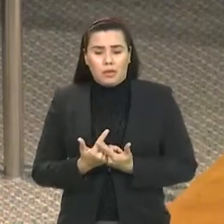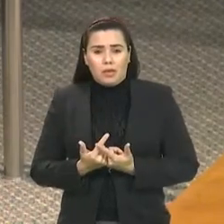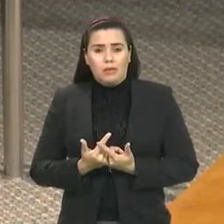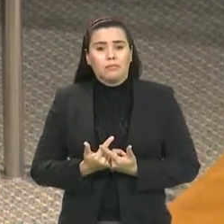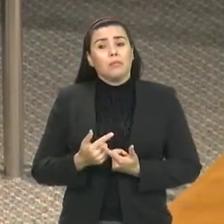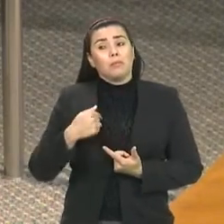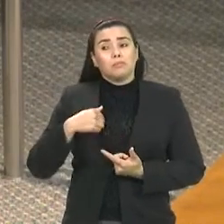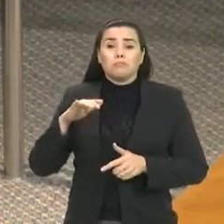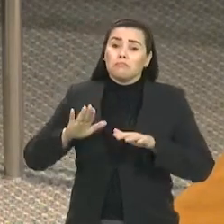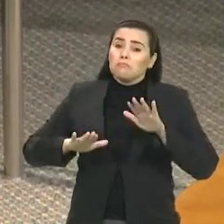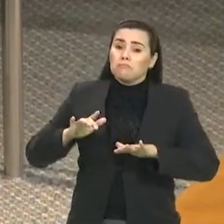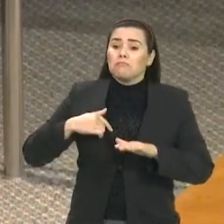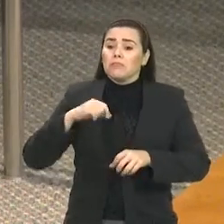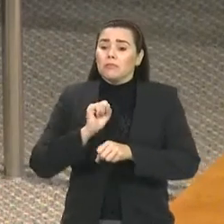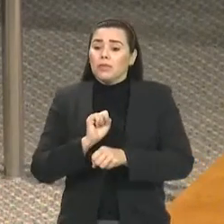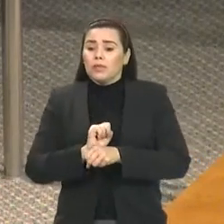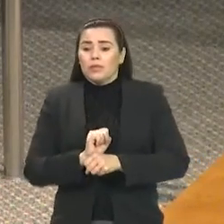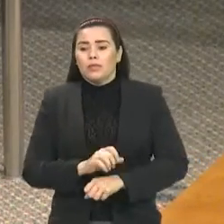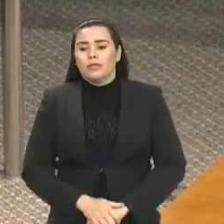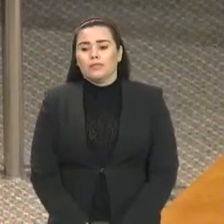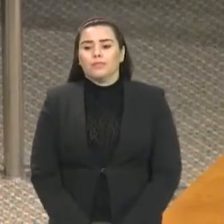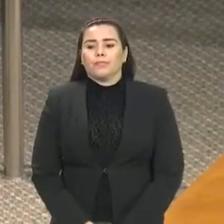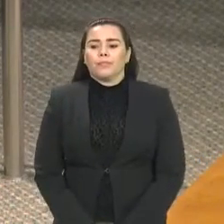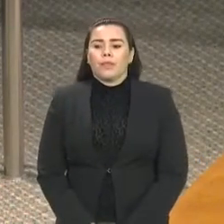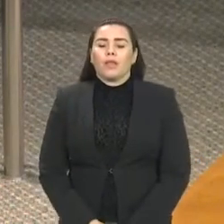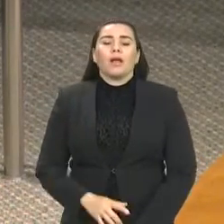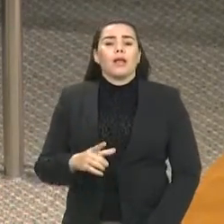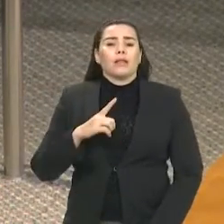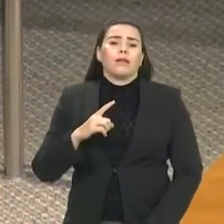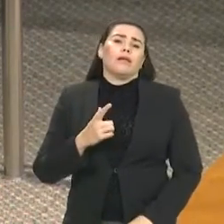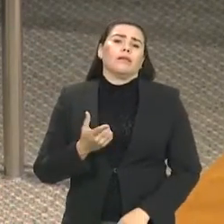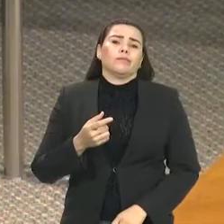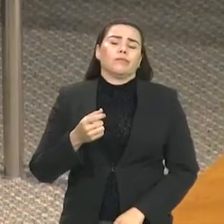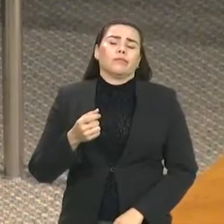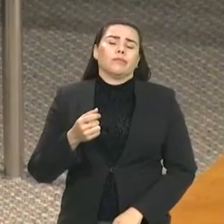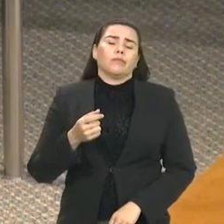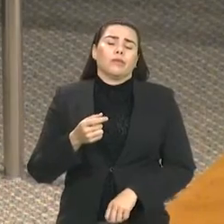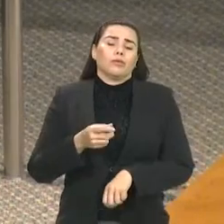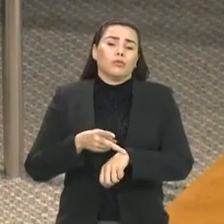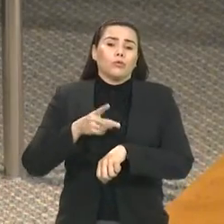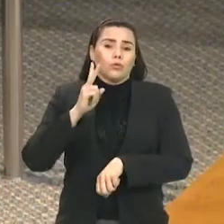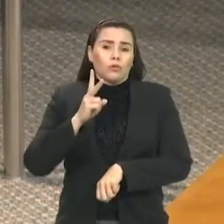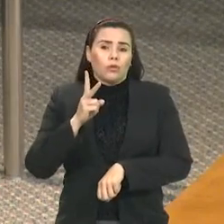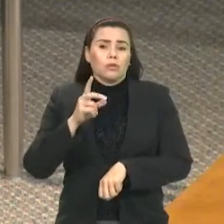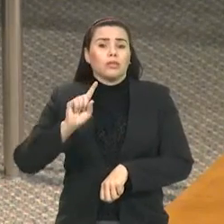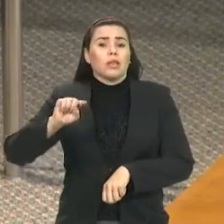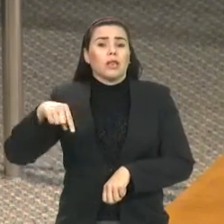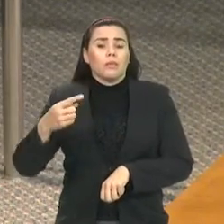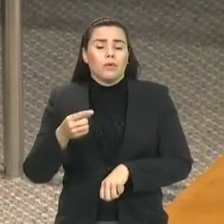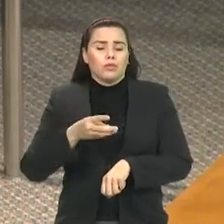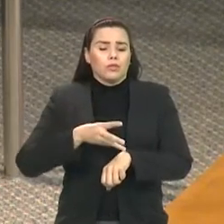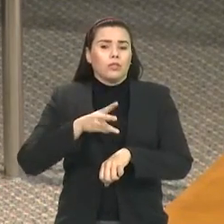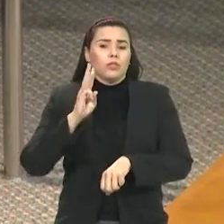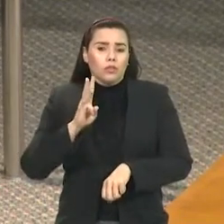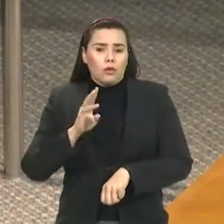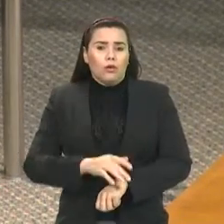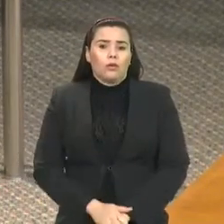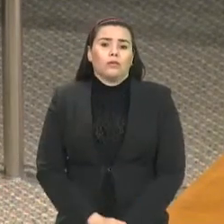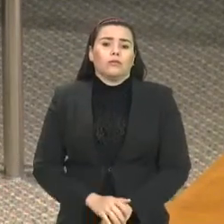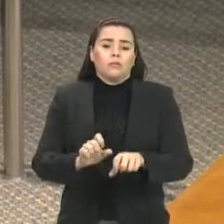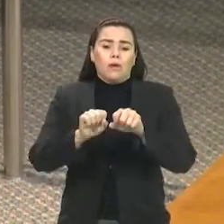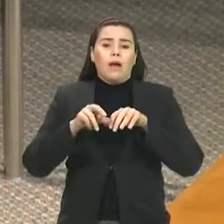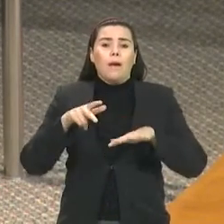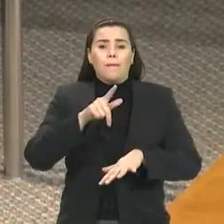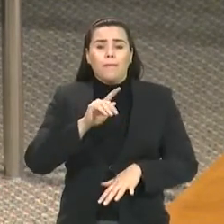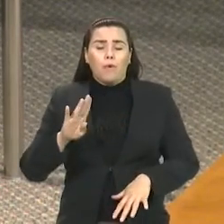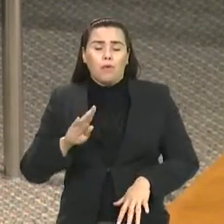eventos, inclusive, na segurança pública, uma na OAB às 14 horas e outra às 15 horas, para tratar de segurança pública. Professor e deputado Hélio